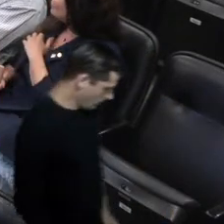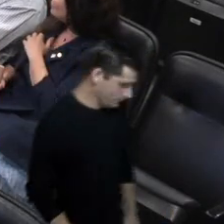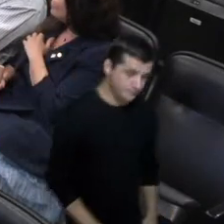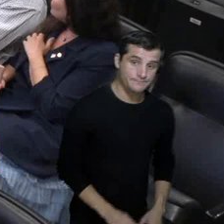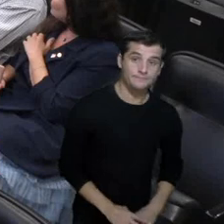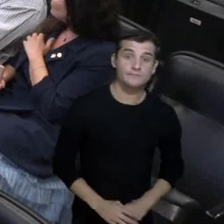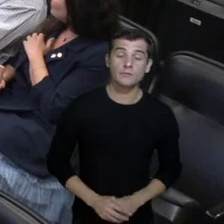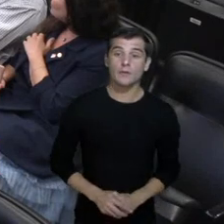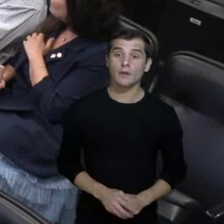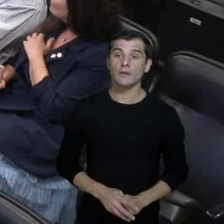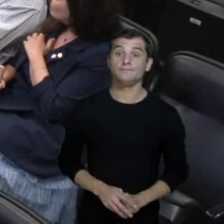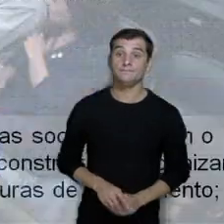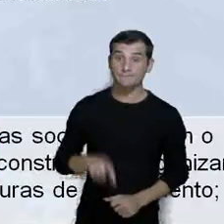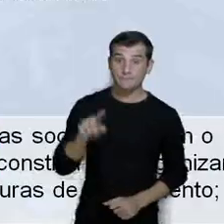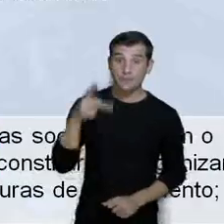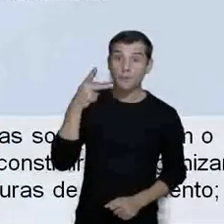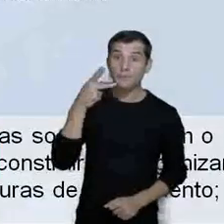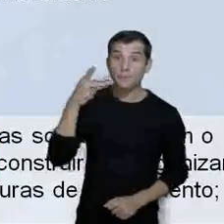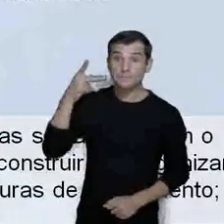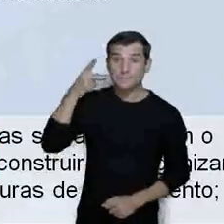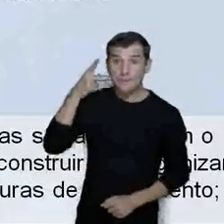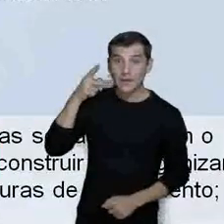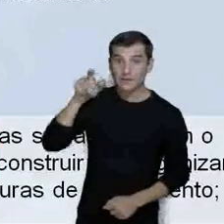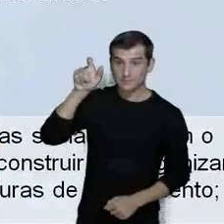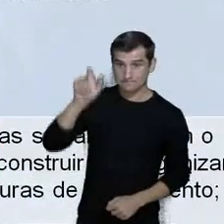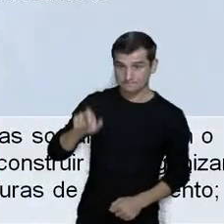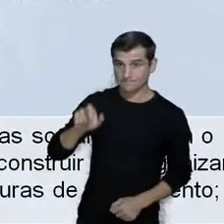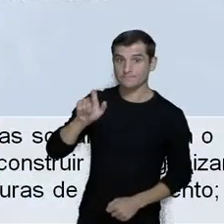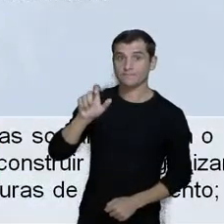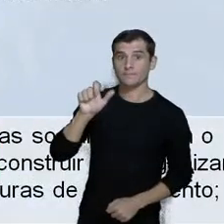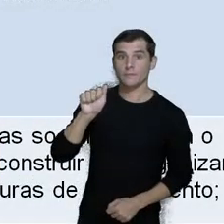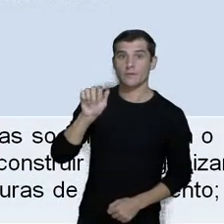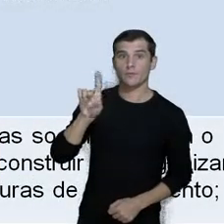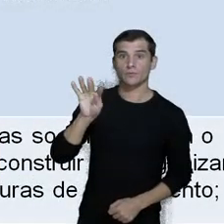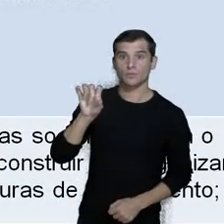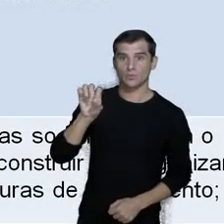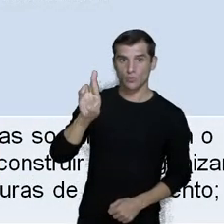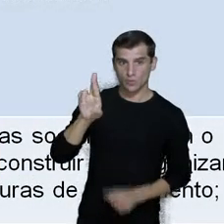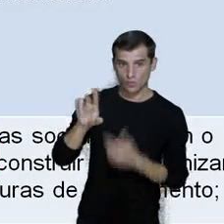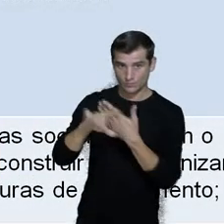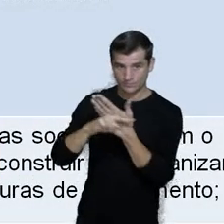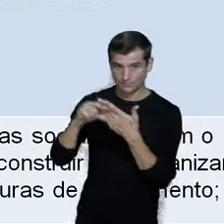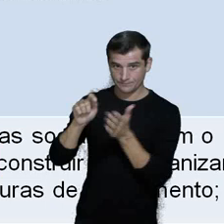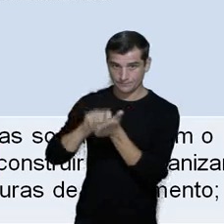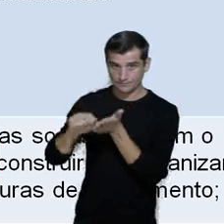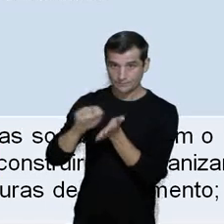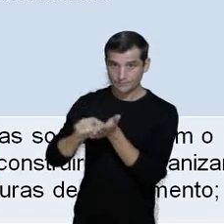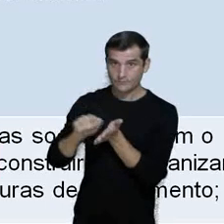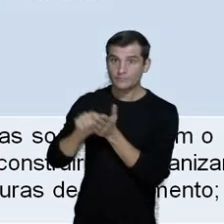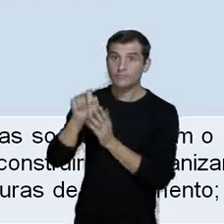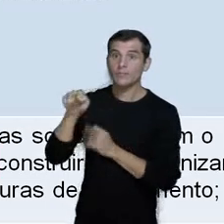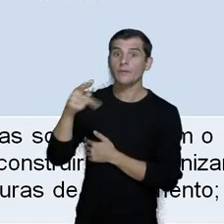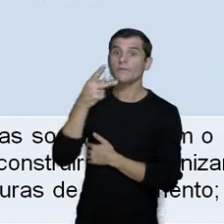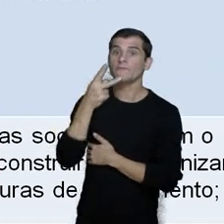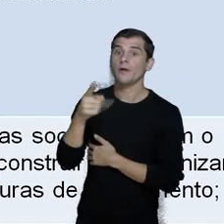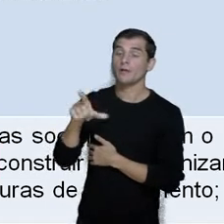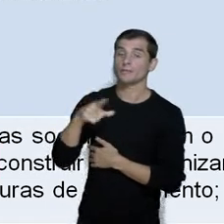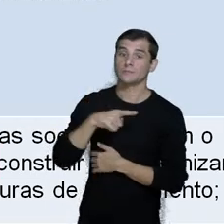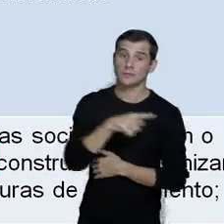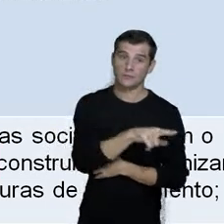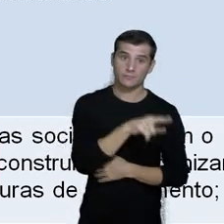a construção da Cidadania se dá nessas relações sociais aonde eu aprendo o que é certo e o